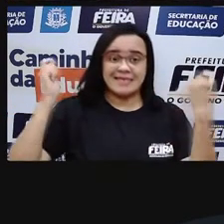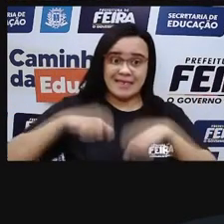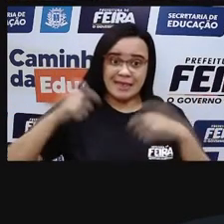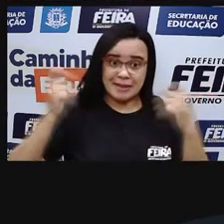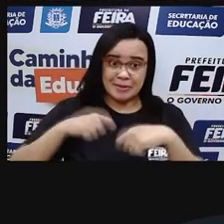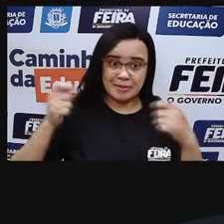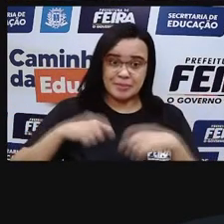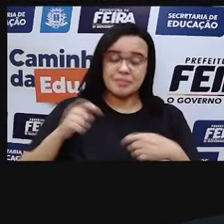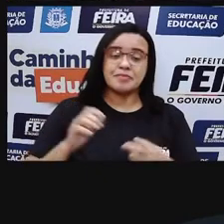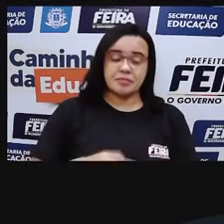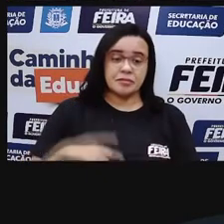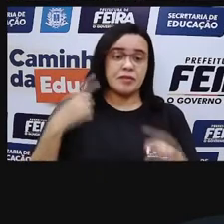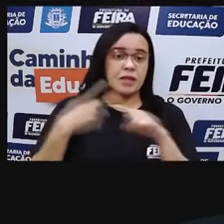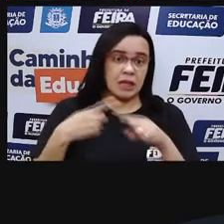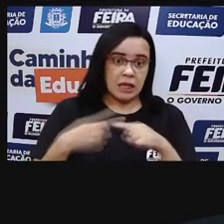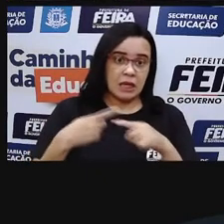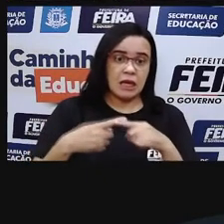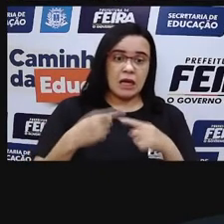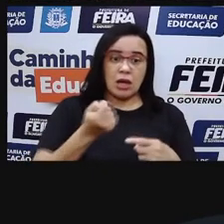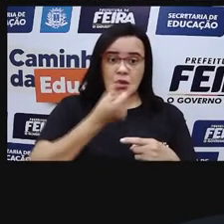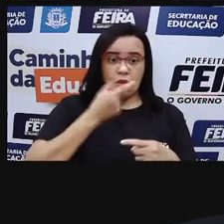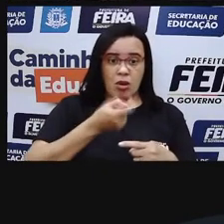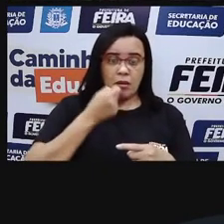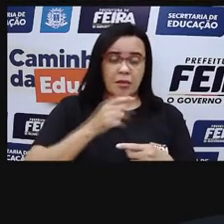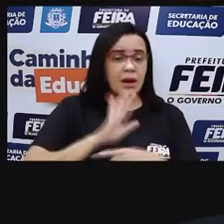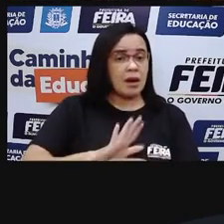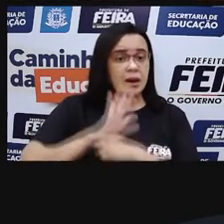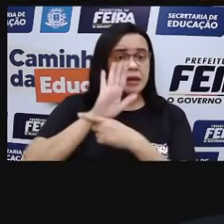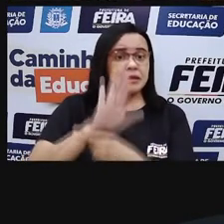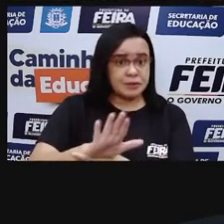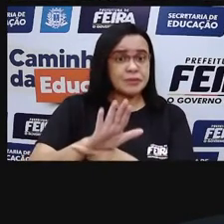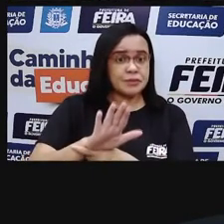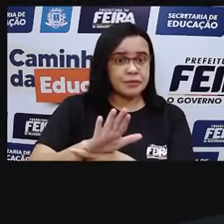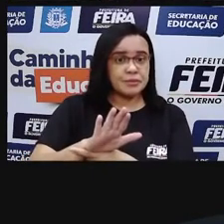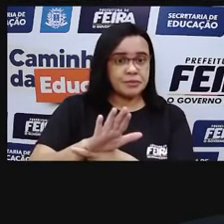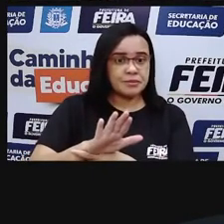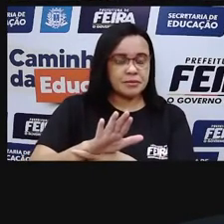a esse antibiótico. E o que que acontece, então? Esse